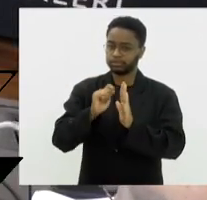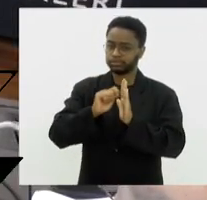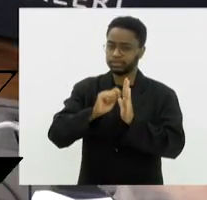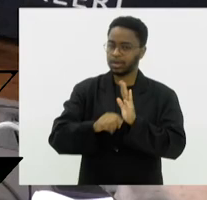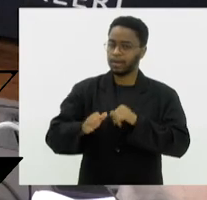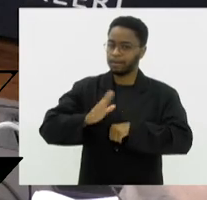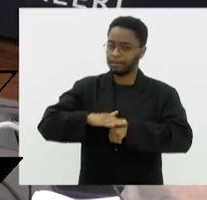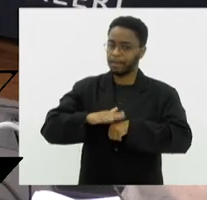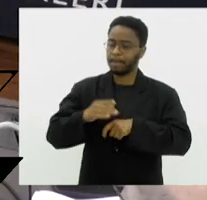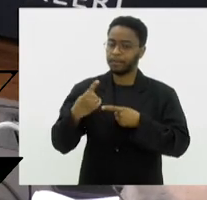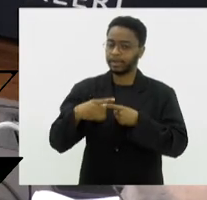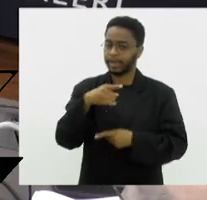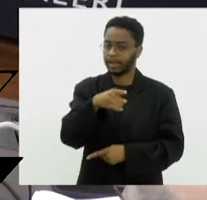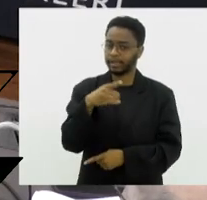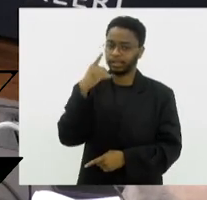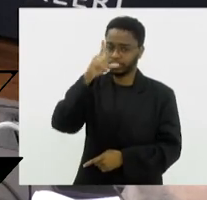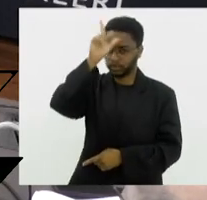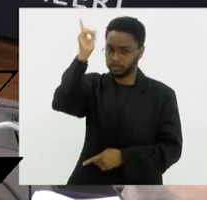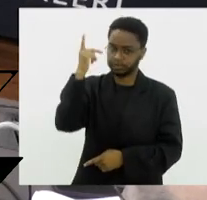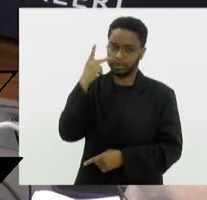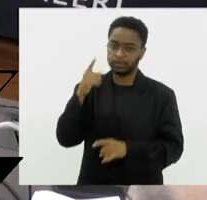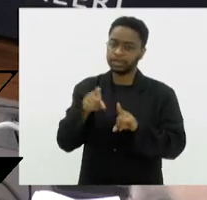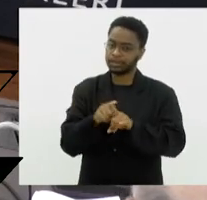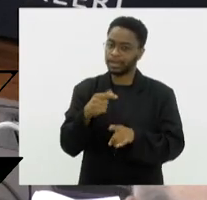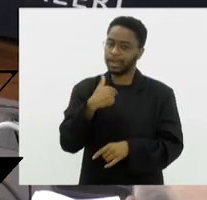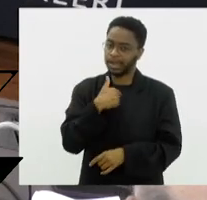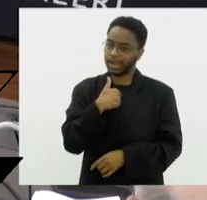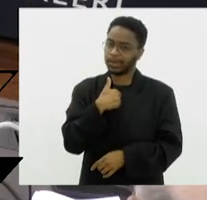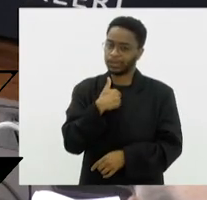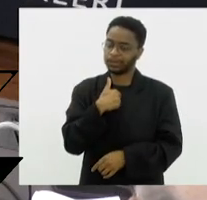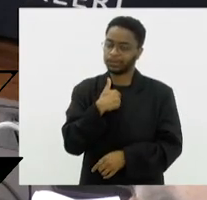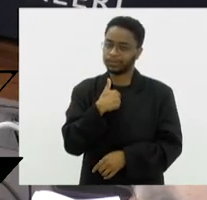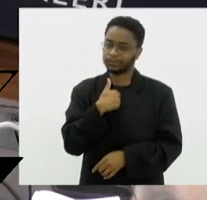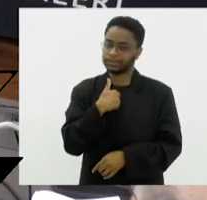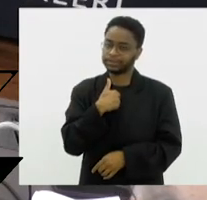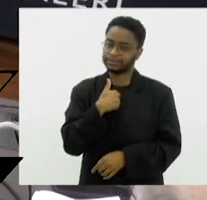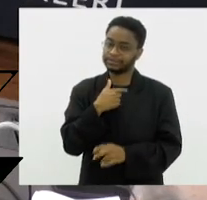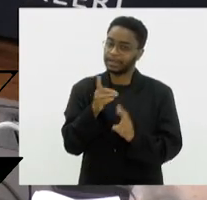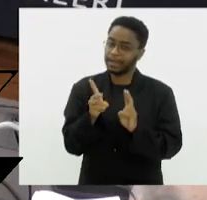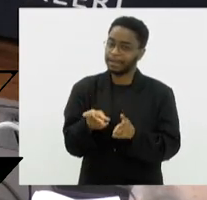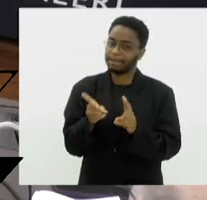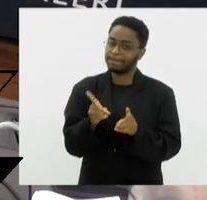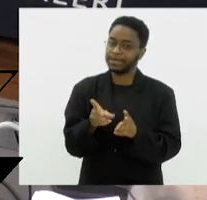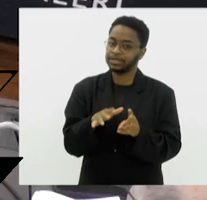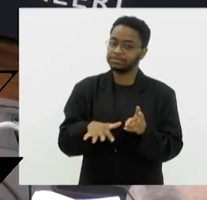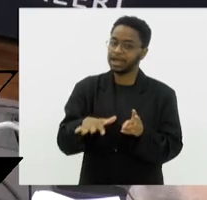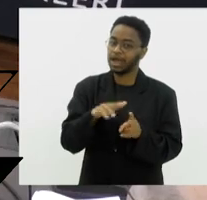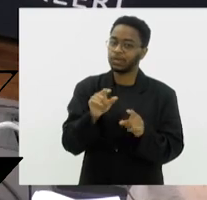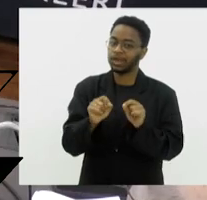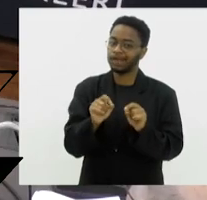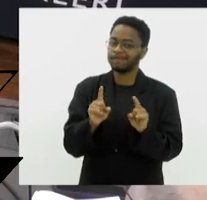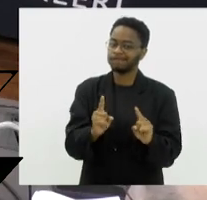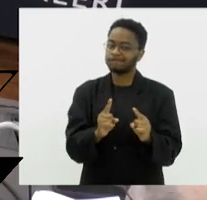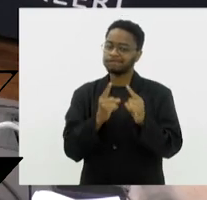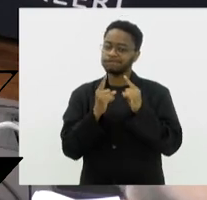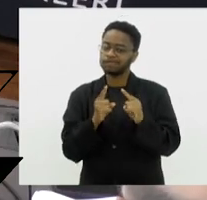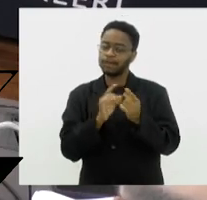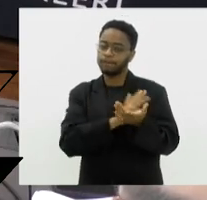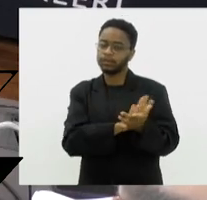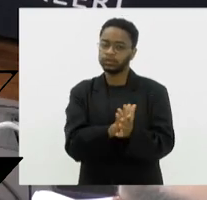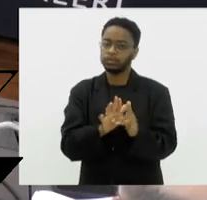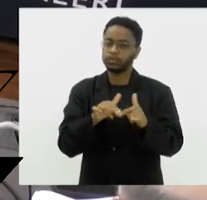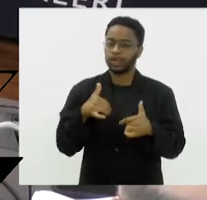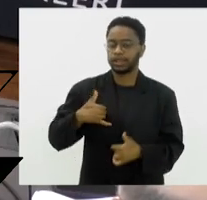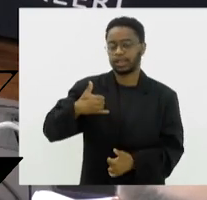assim como eu, nós somos daquele setor que é vítima do etarismo. Então, eu quero dizer